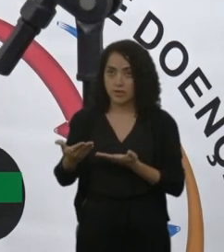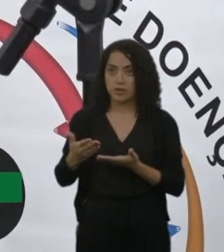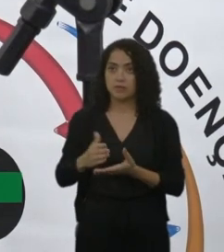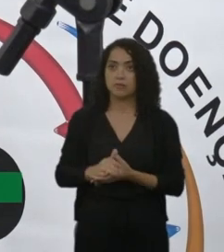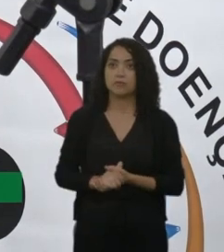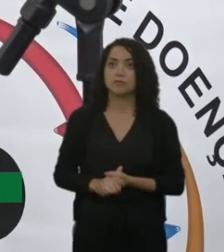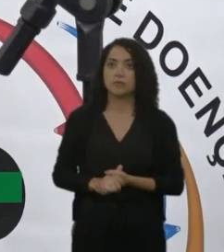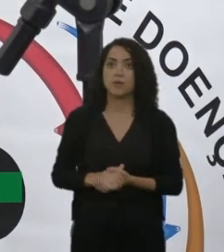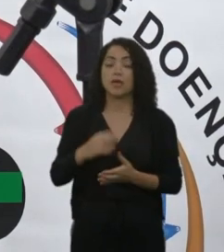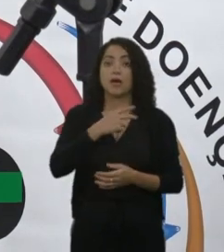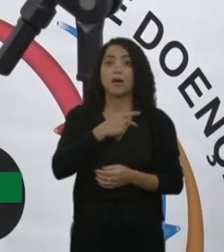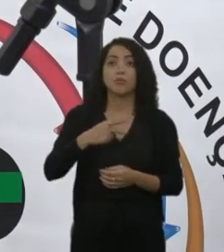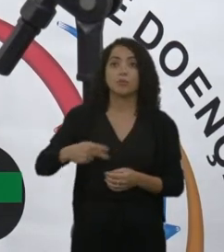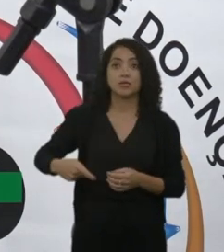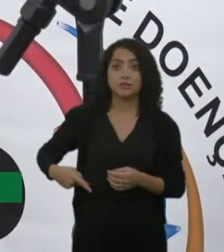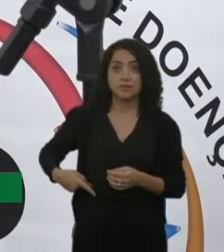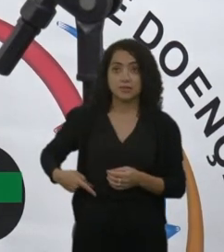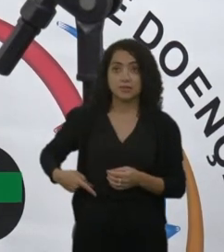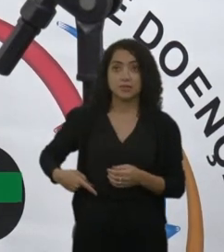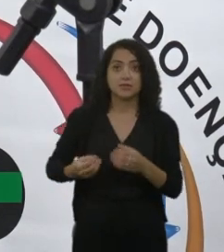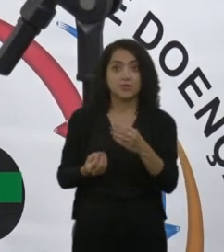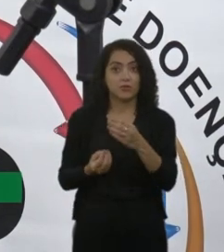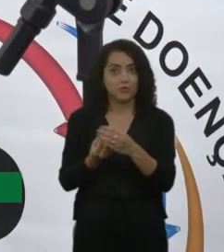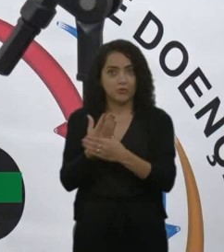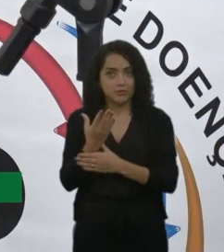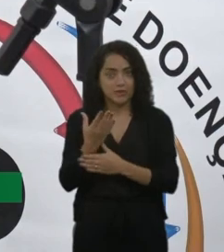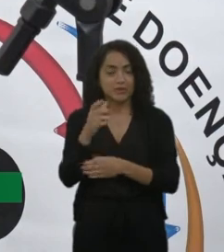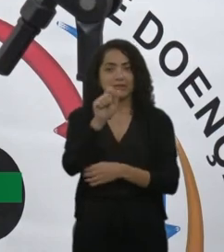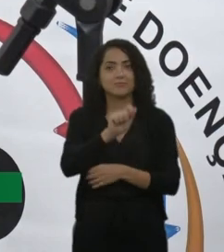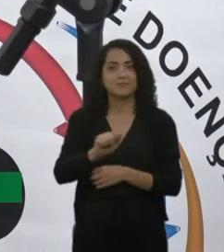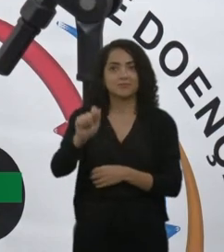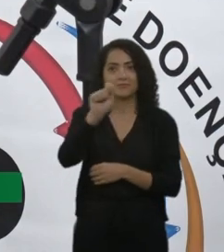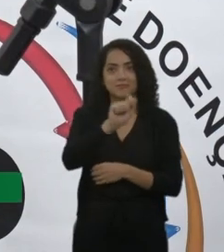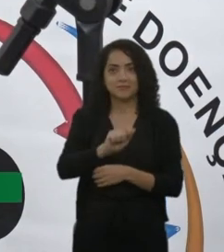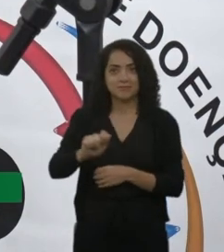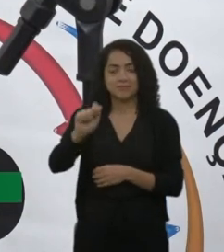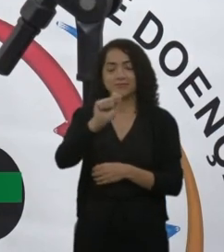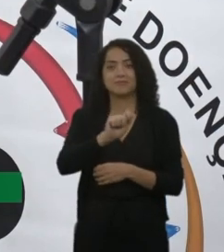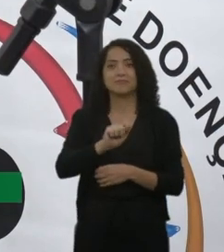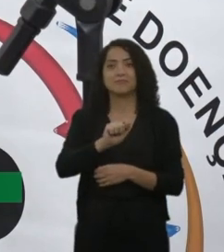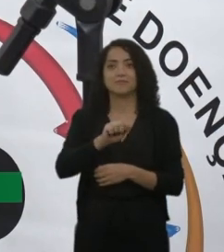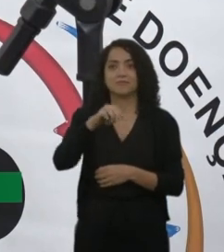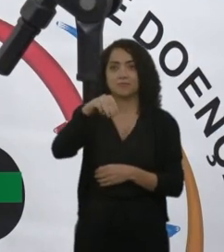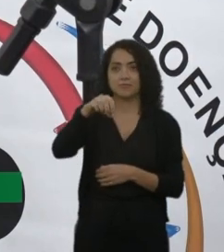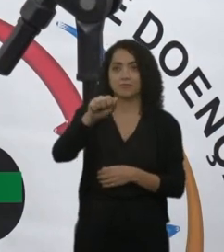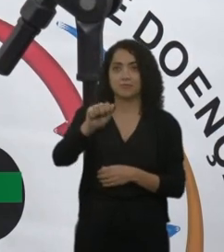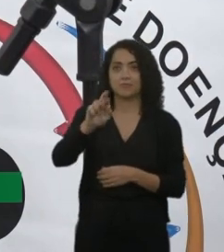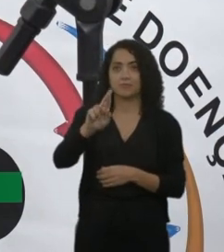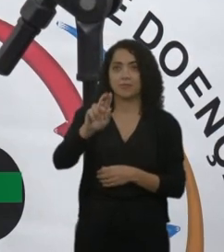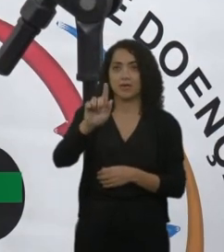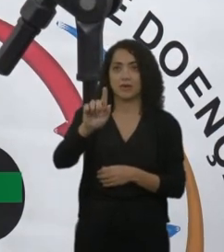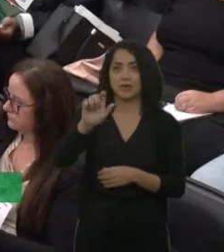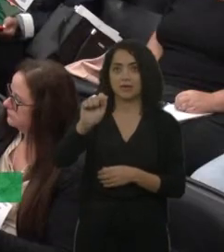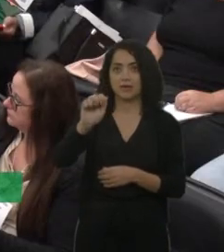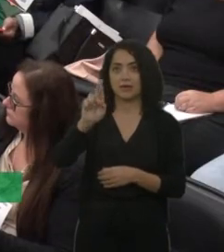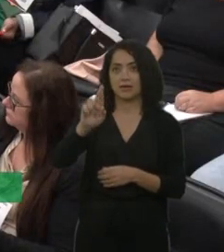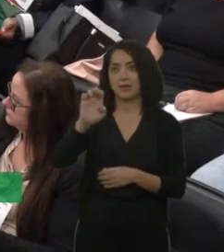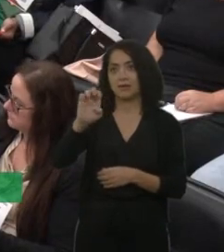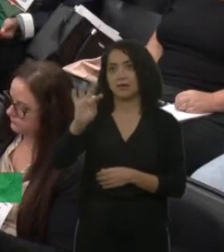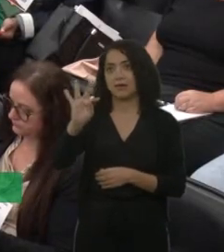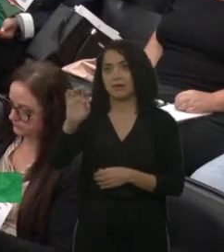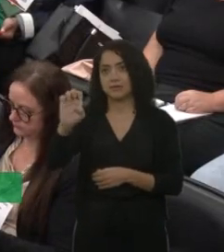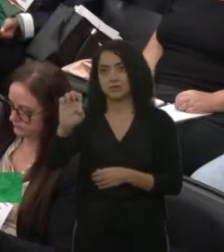a presidente e fundadora da Associação Catarinense de Doenças Raras, Margarete Carreirão.